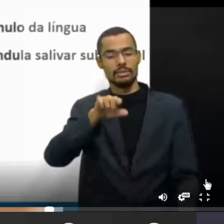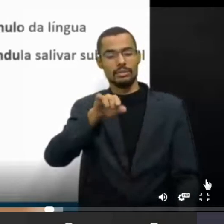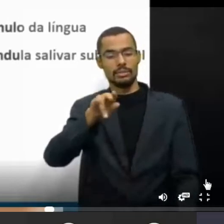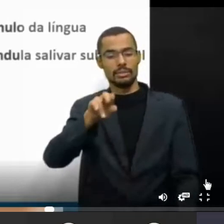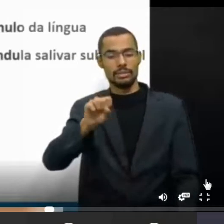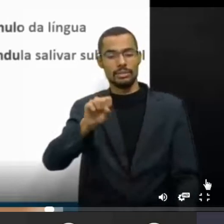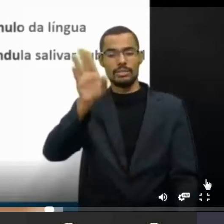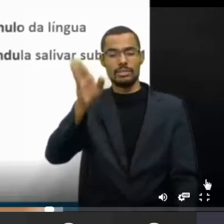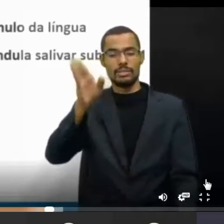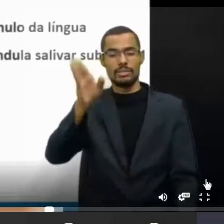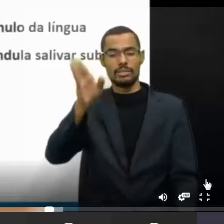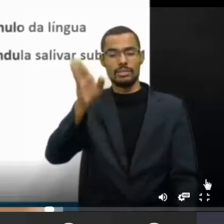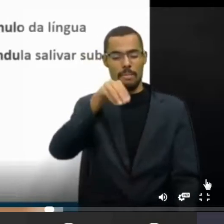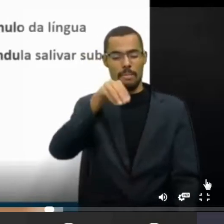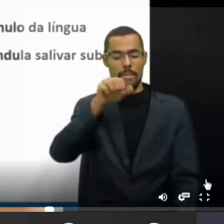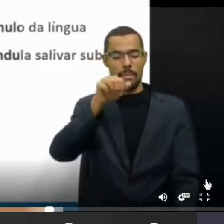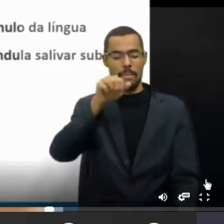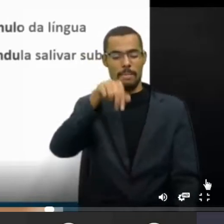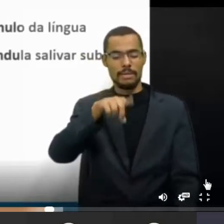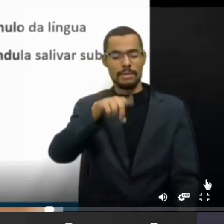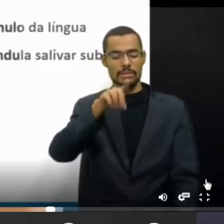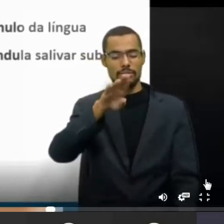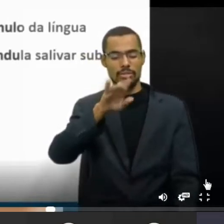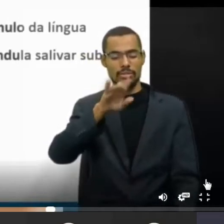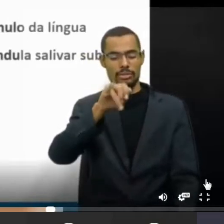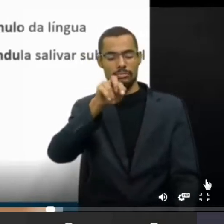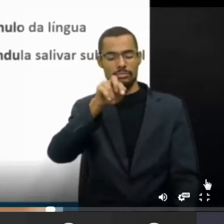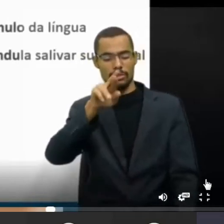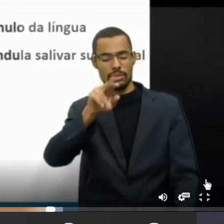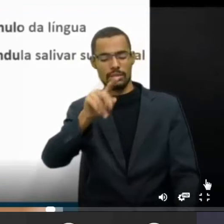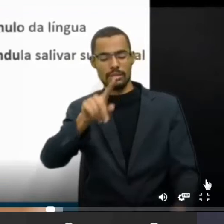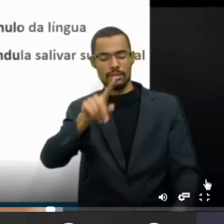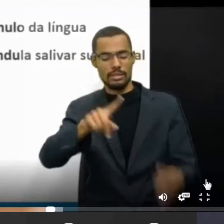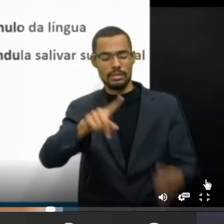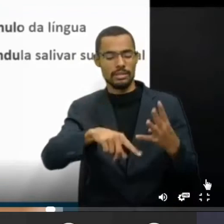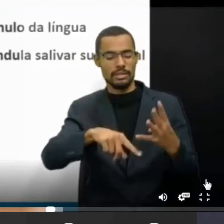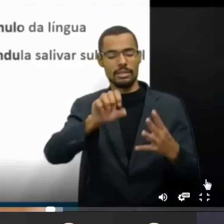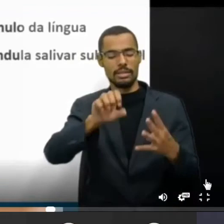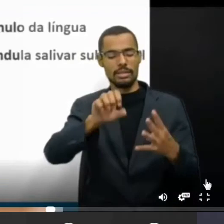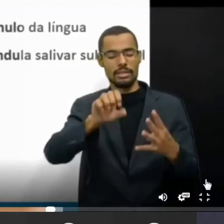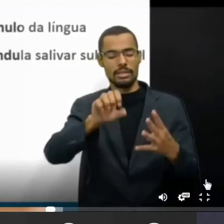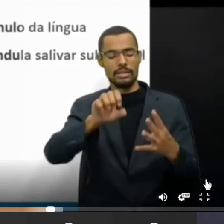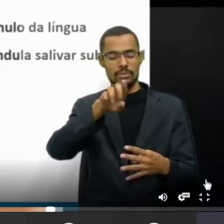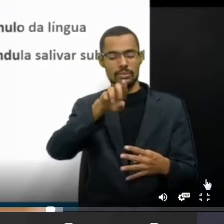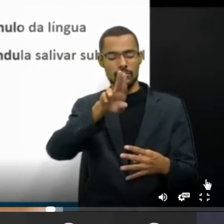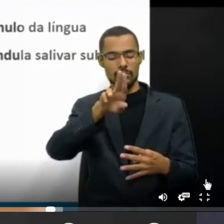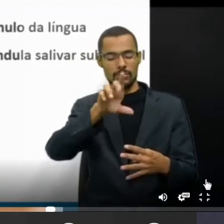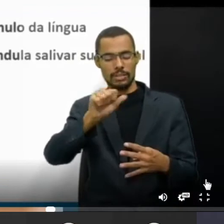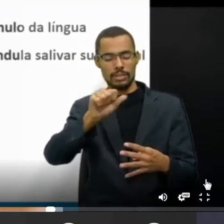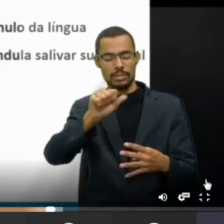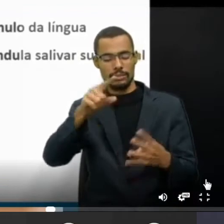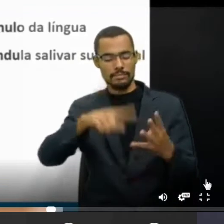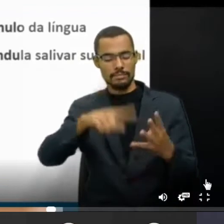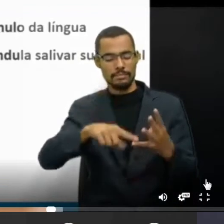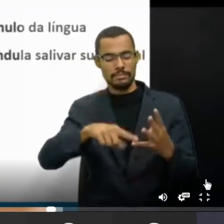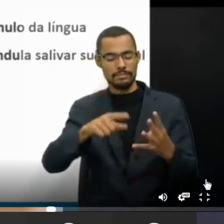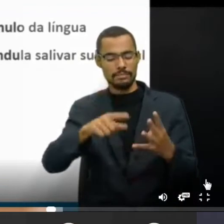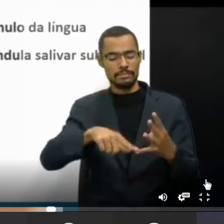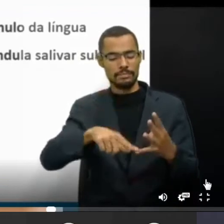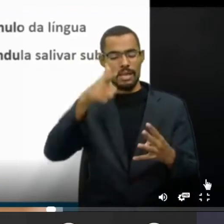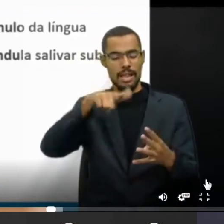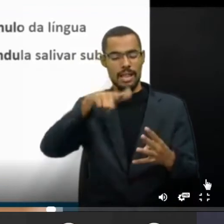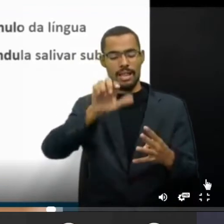submandibular e a glândula sublingual. Então, aquelas regiões que nós observamos na lâmina